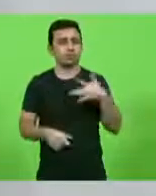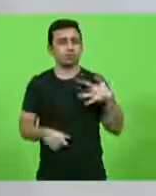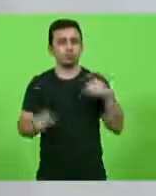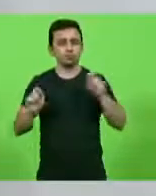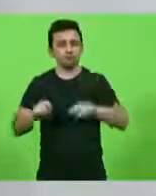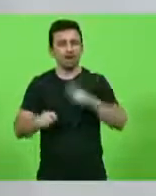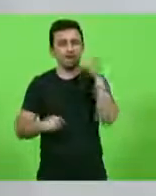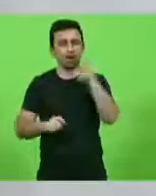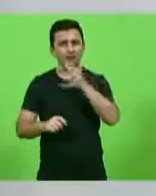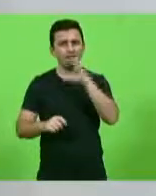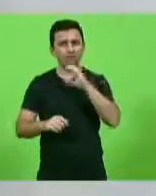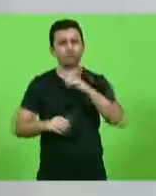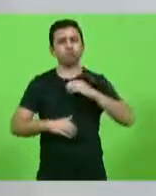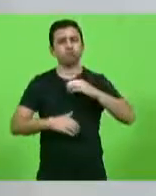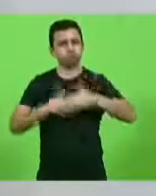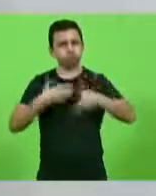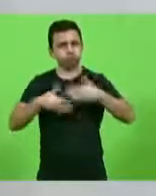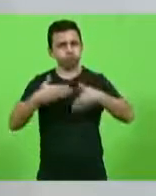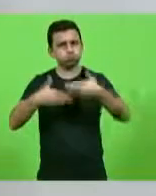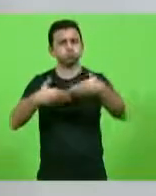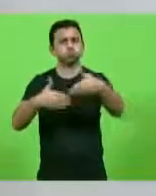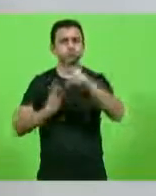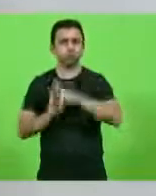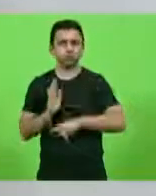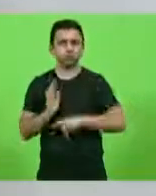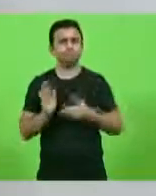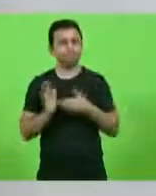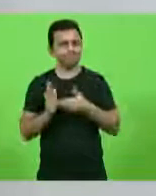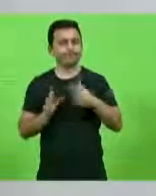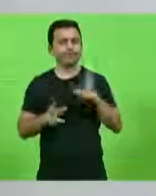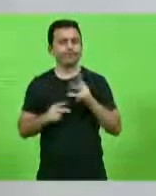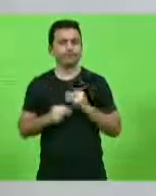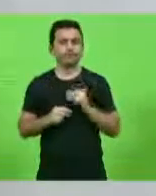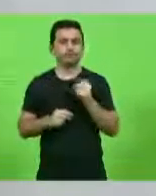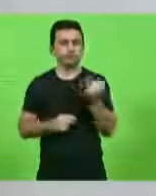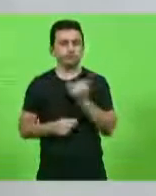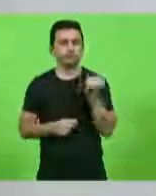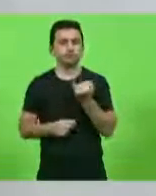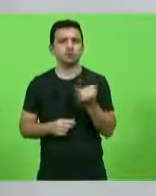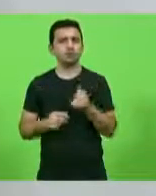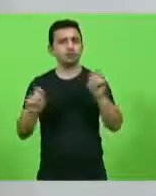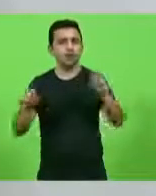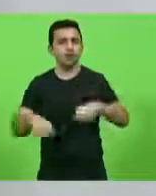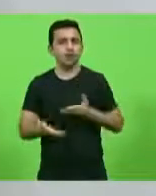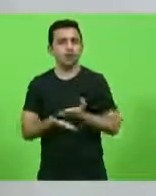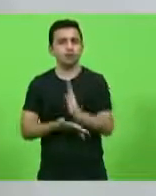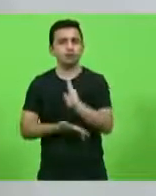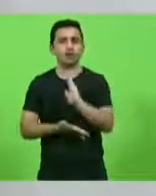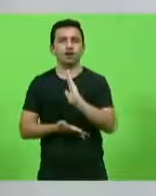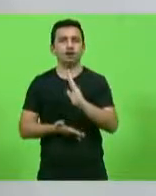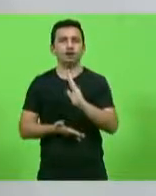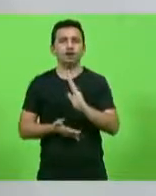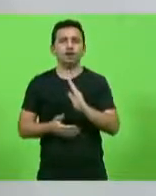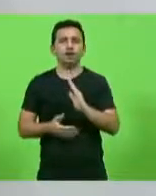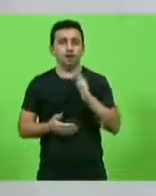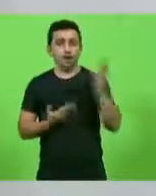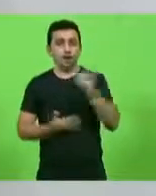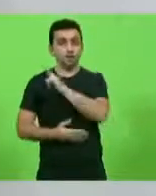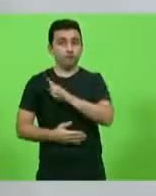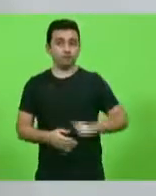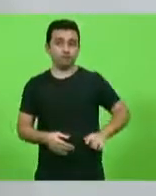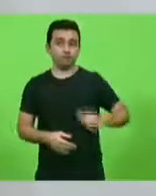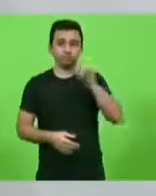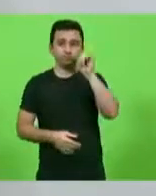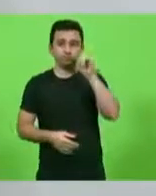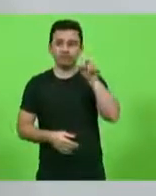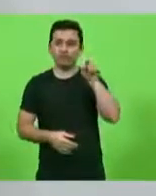possa tramitar de uma forma rápida, como ele merece, para que a gente possa aprovar aqui no plenário e assim a governadora